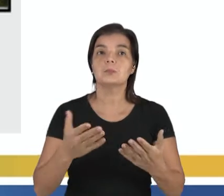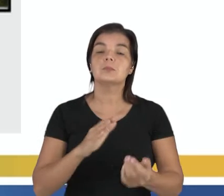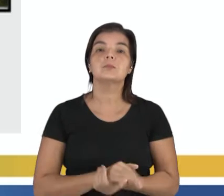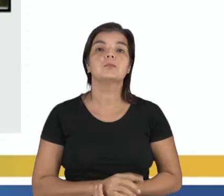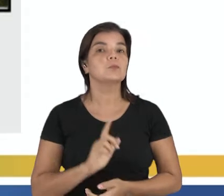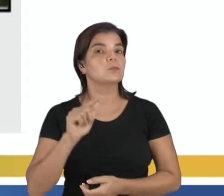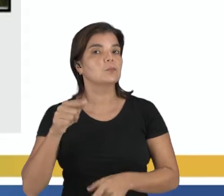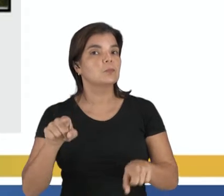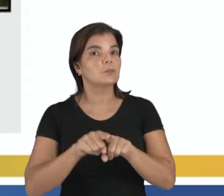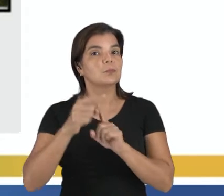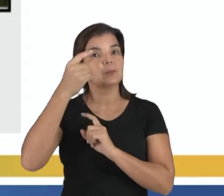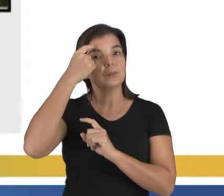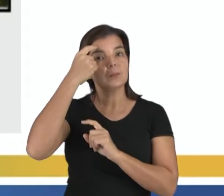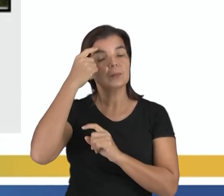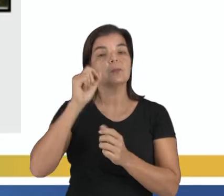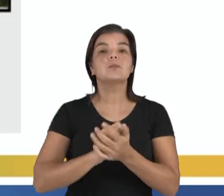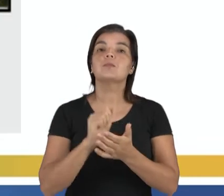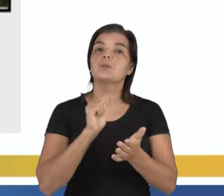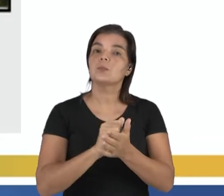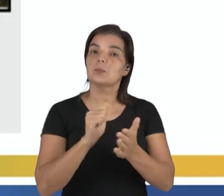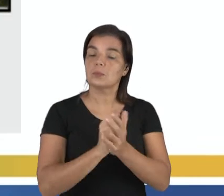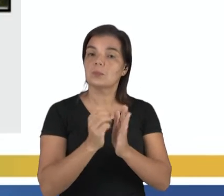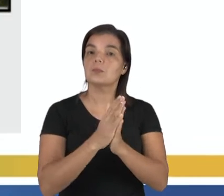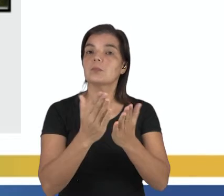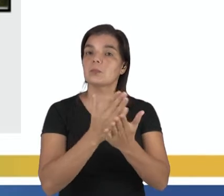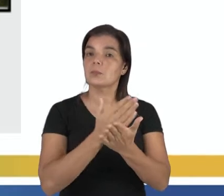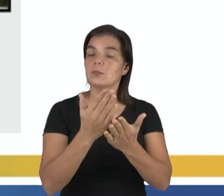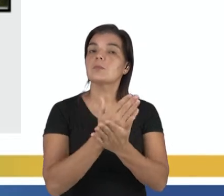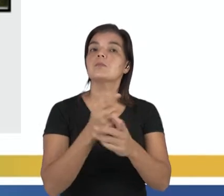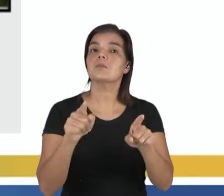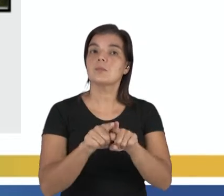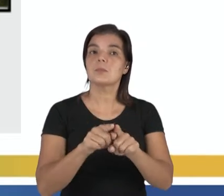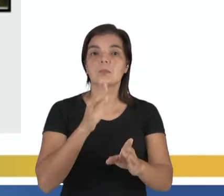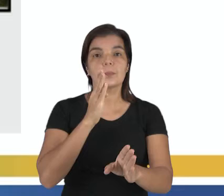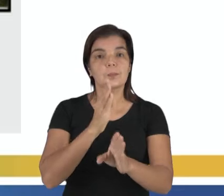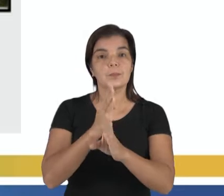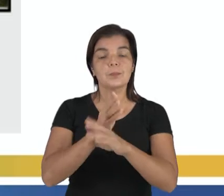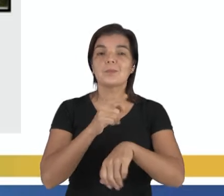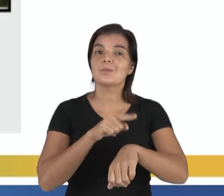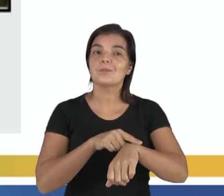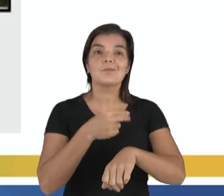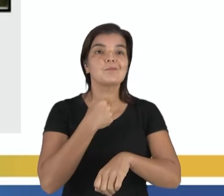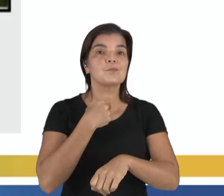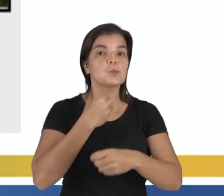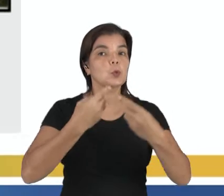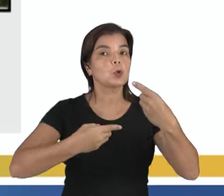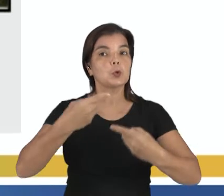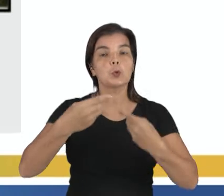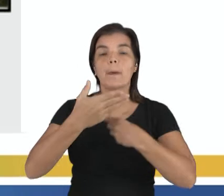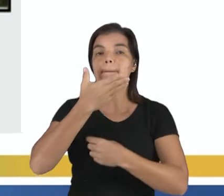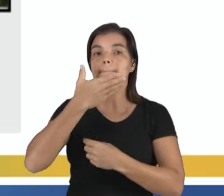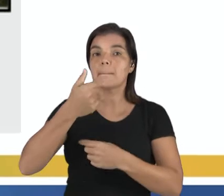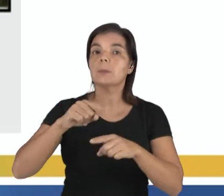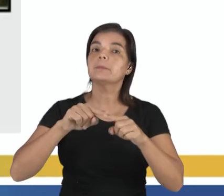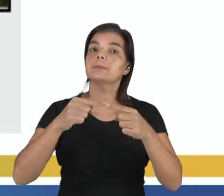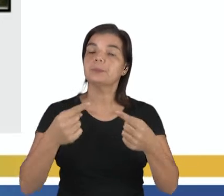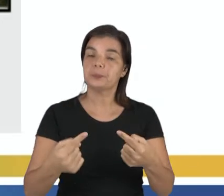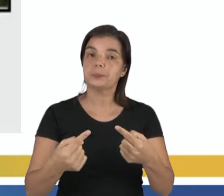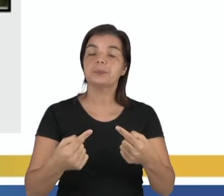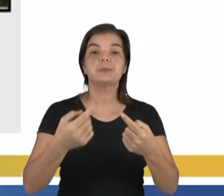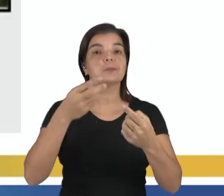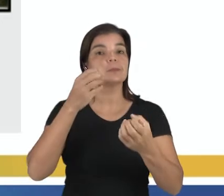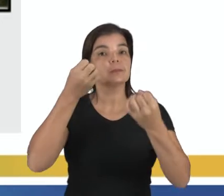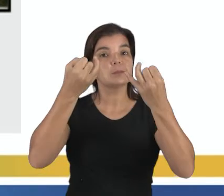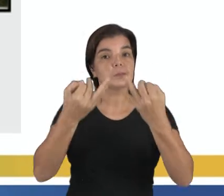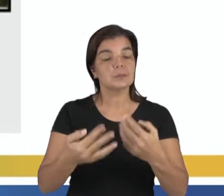como outros pensadores, eles vão escrever várias obras, só que aqui, por conta do nosso tempo, a gente não pode discutir melhor sobre eles, mas, como eu